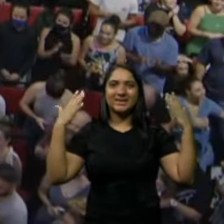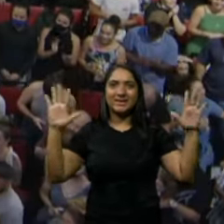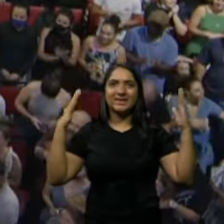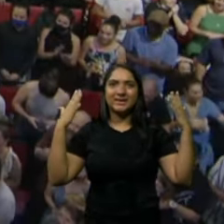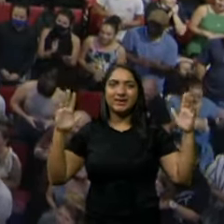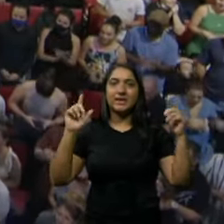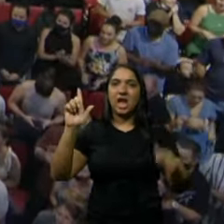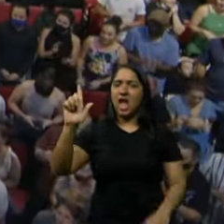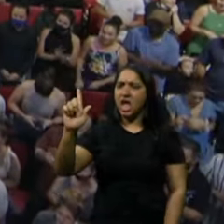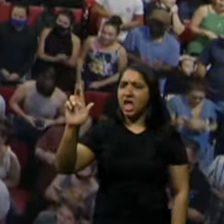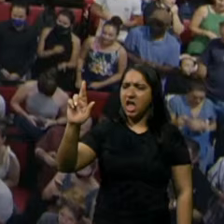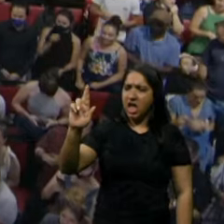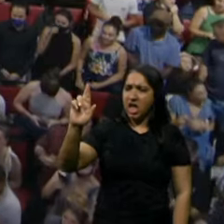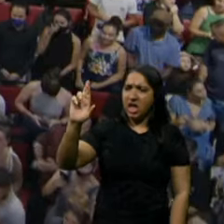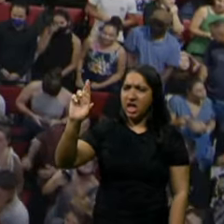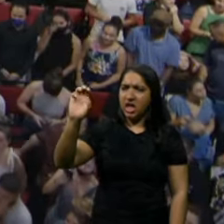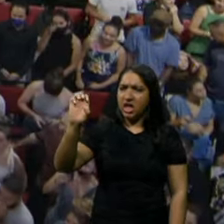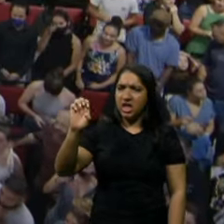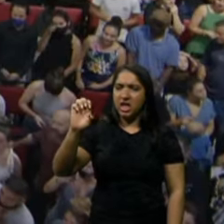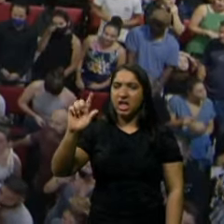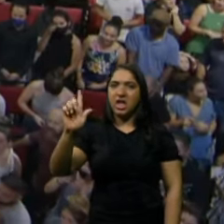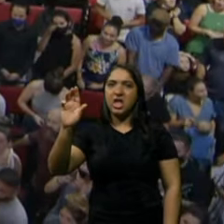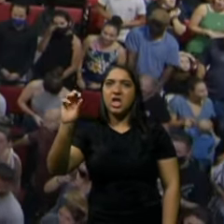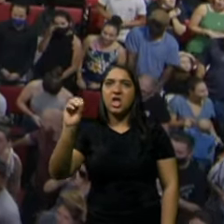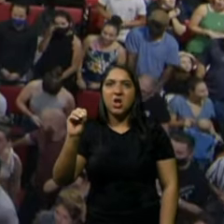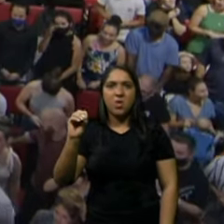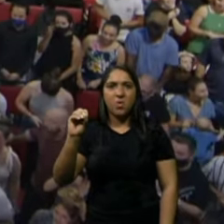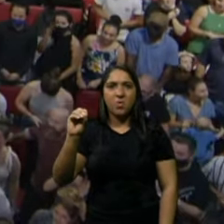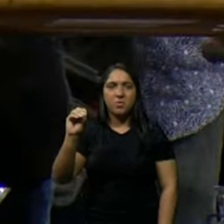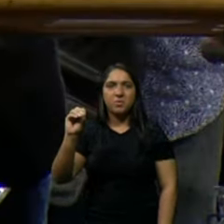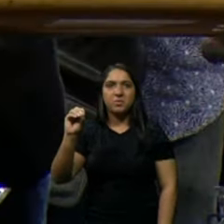grego grego Grécia